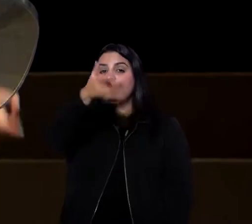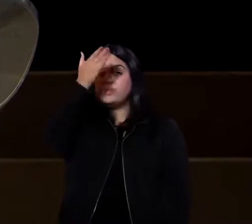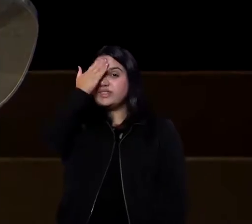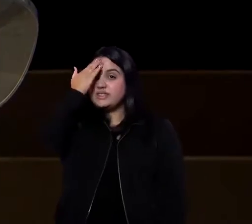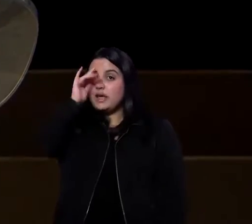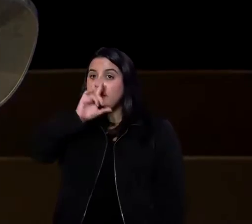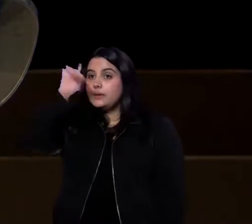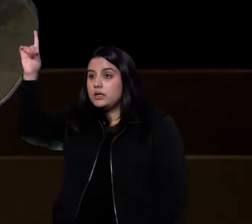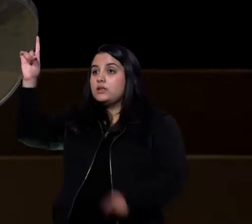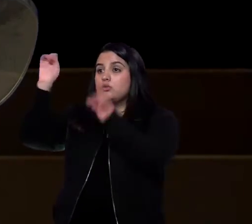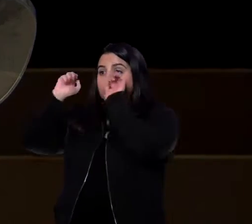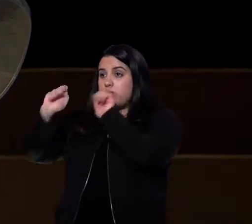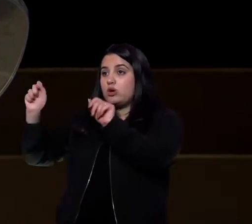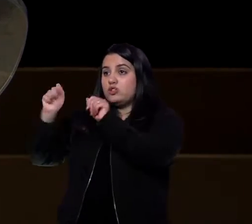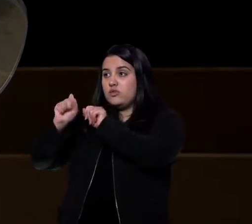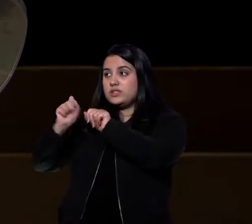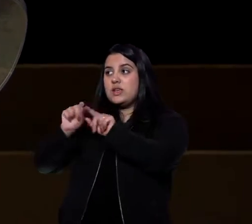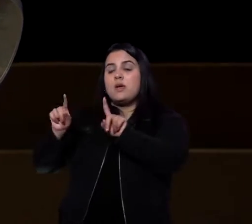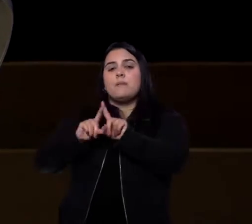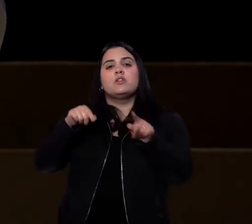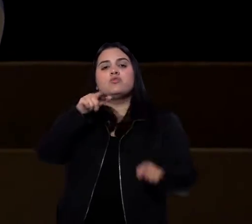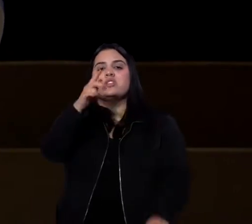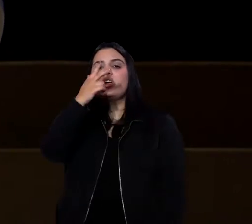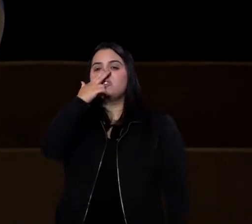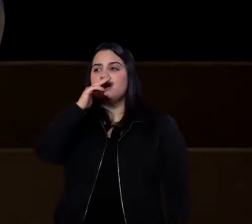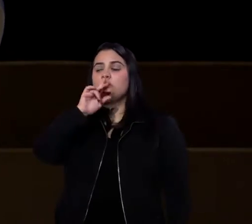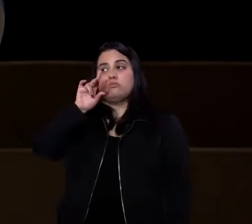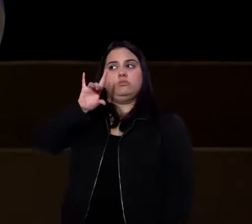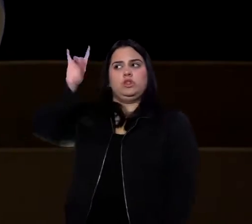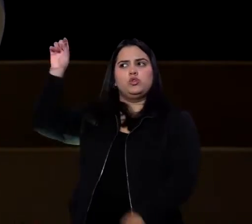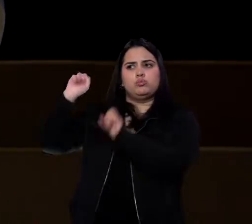pode fazer, mas você acha que Deus não vai fazer.